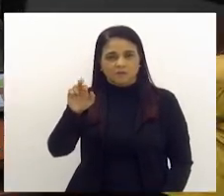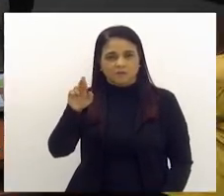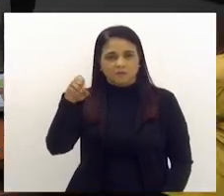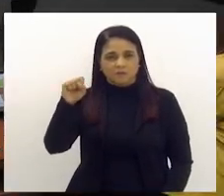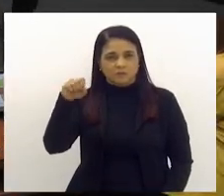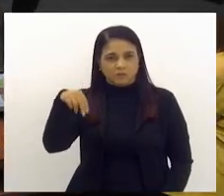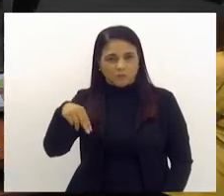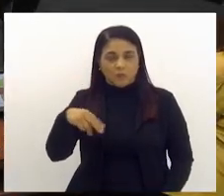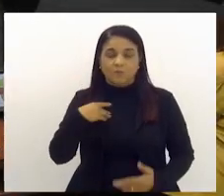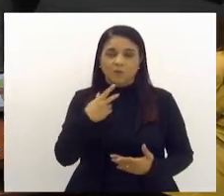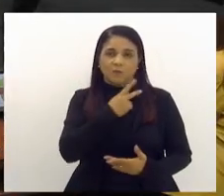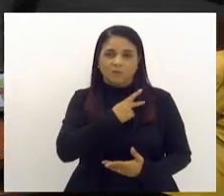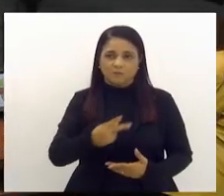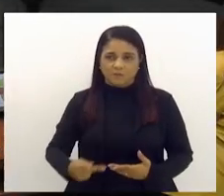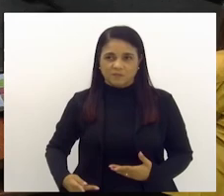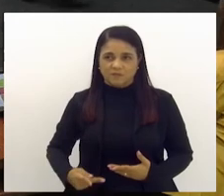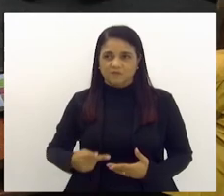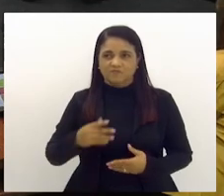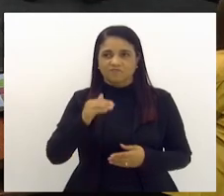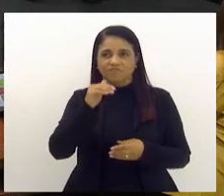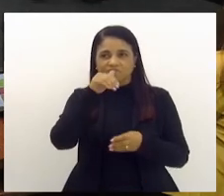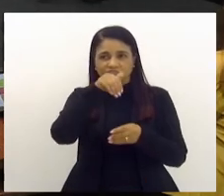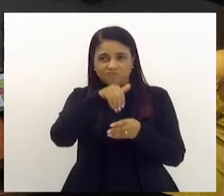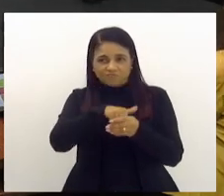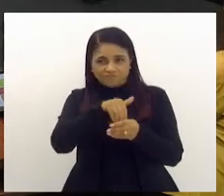Senhor presidente,